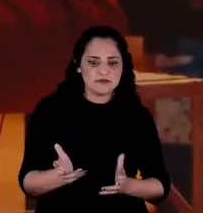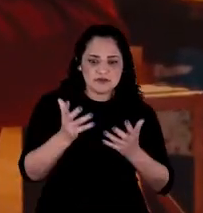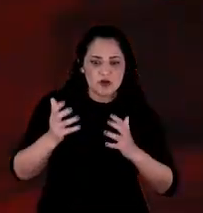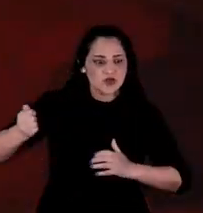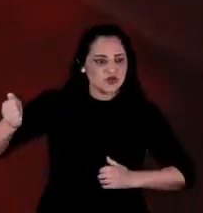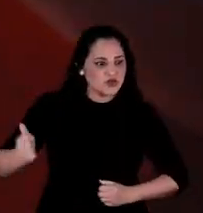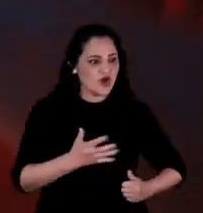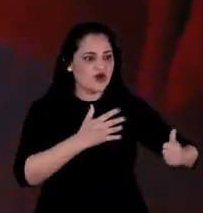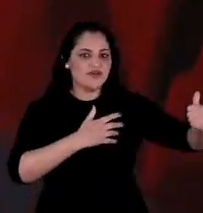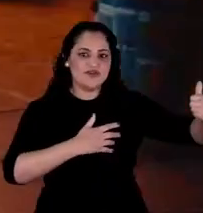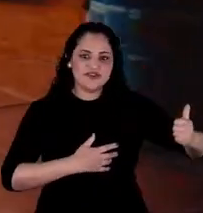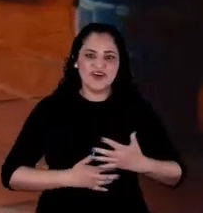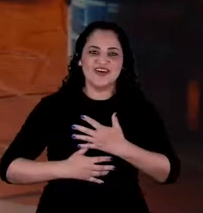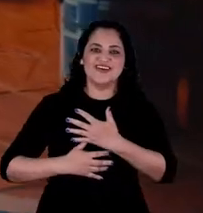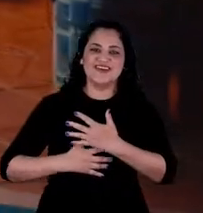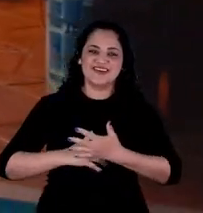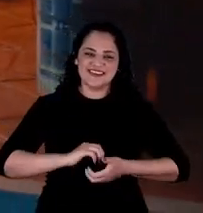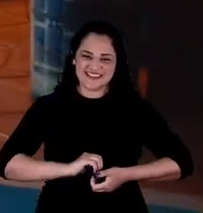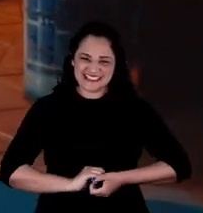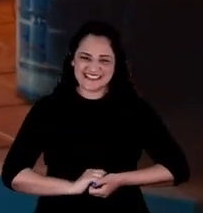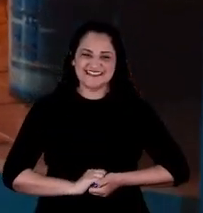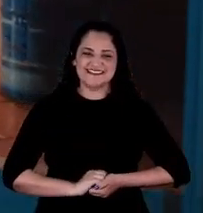promove inovações